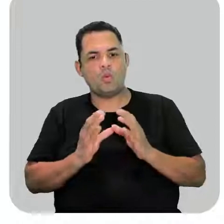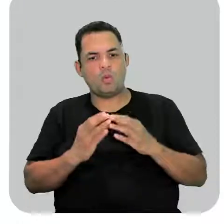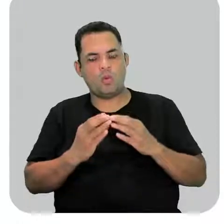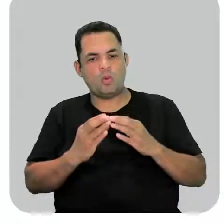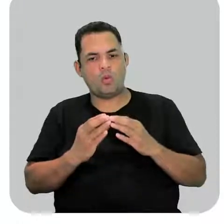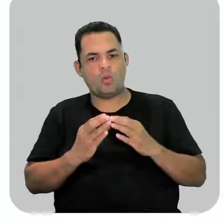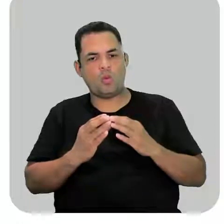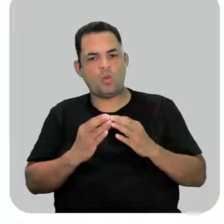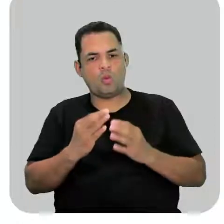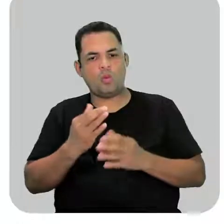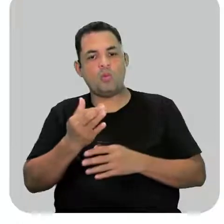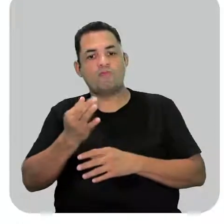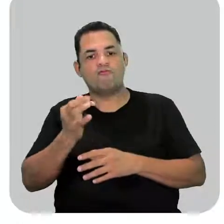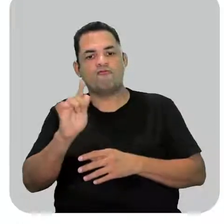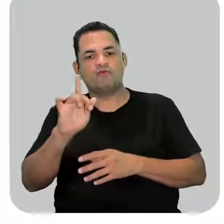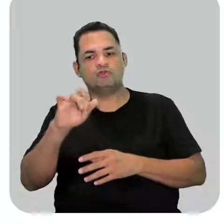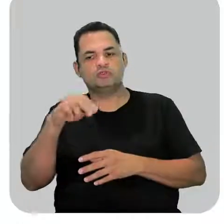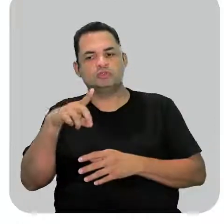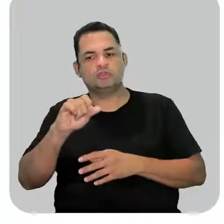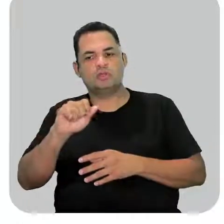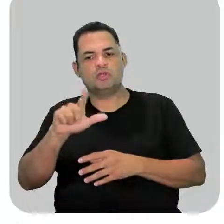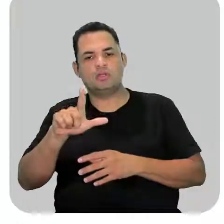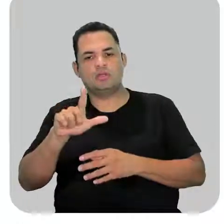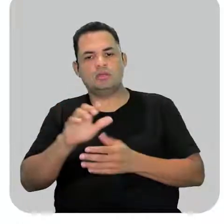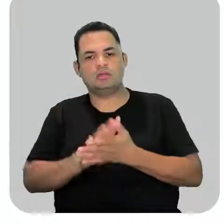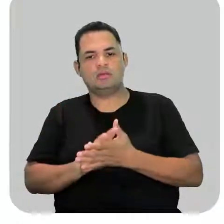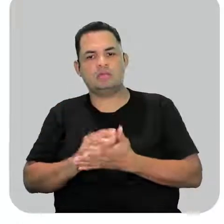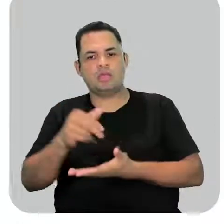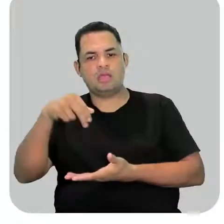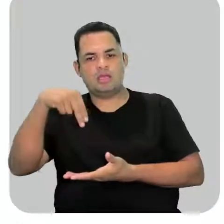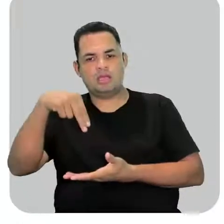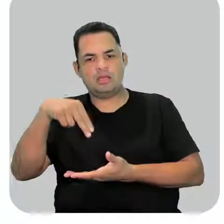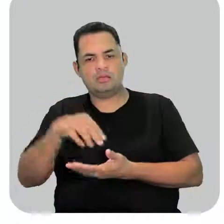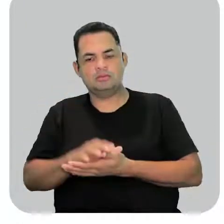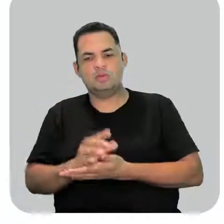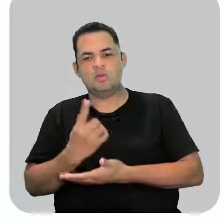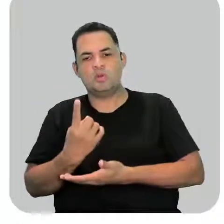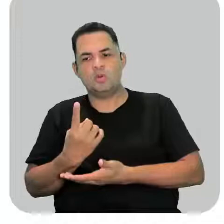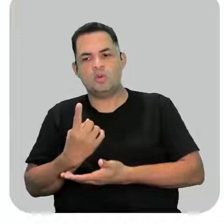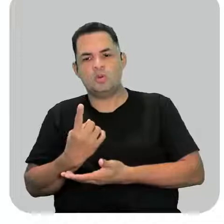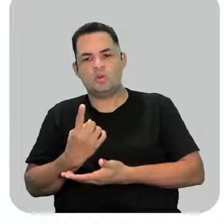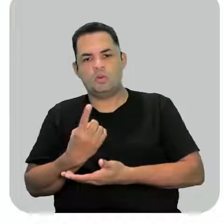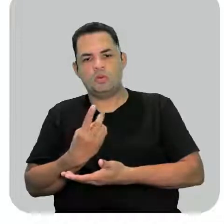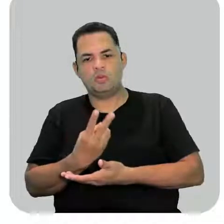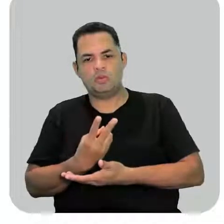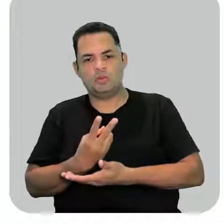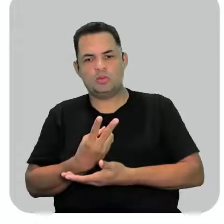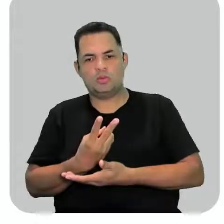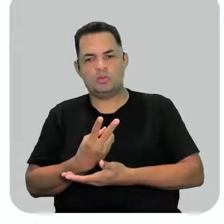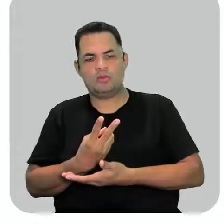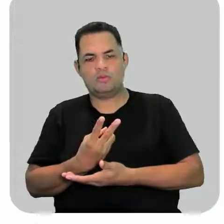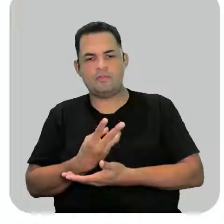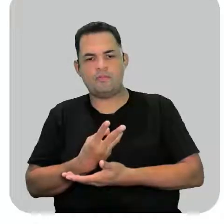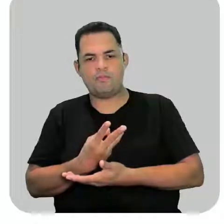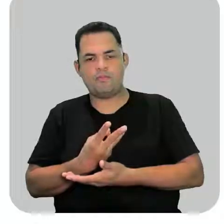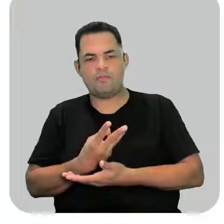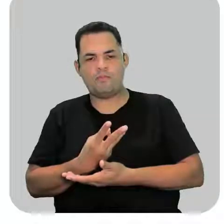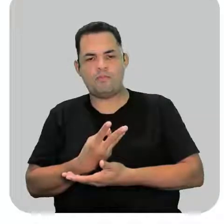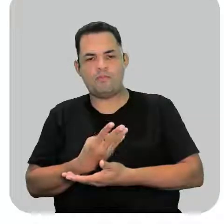grupo funcional, que é a nitrila. Então, vai ficar 1, 2,